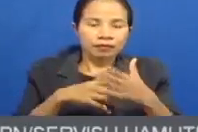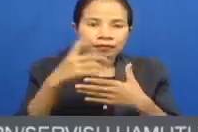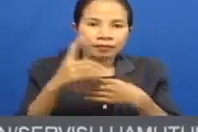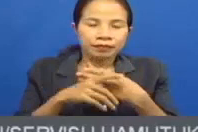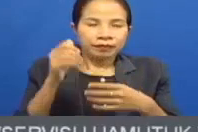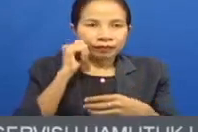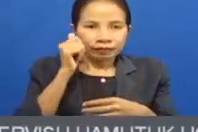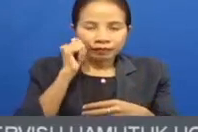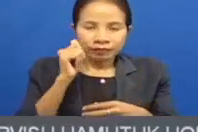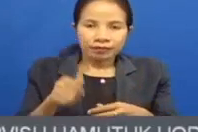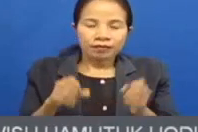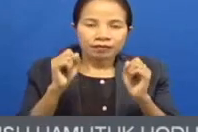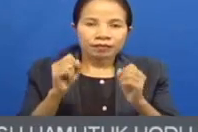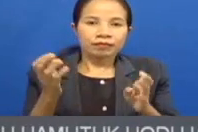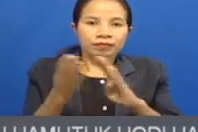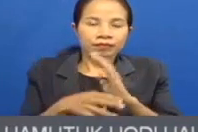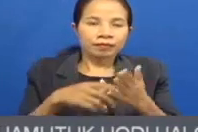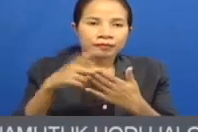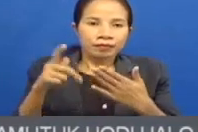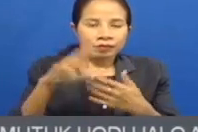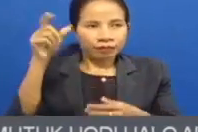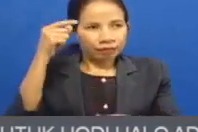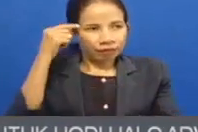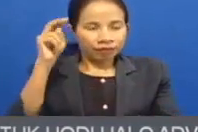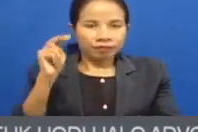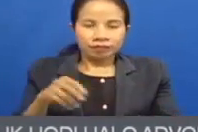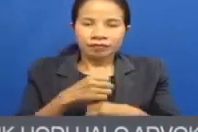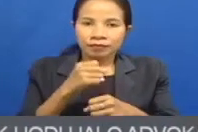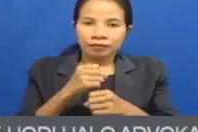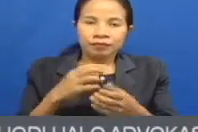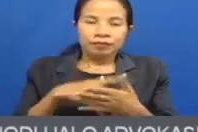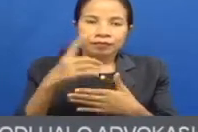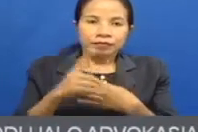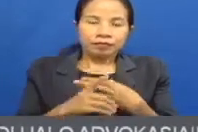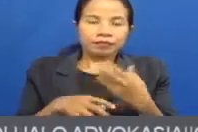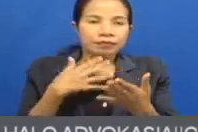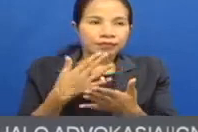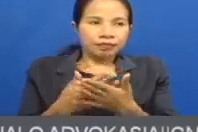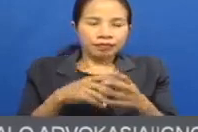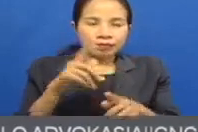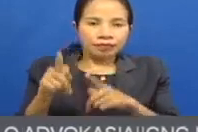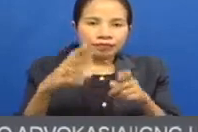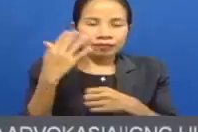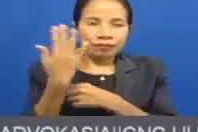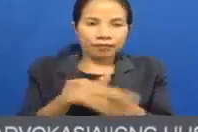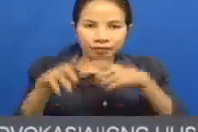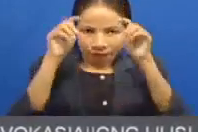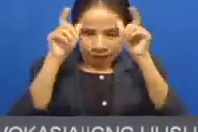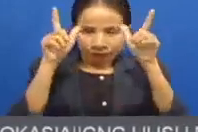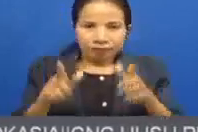Desenvolvimento Asiático, atua dele para o programa governo de Rodihalau de Desenvolvimento Resiliente para o povo da nação